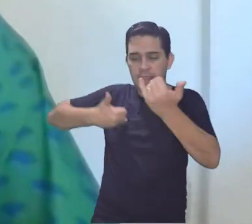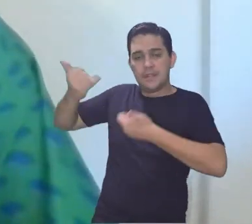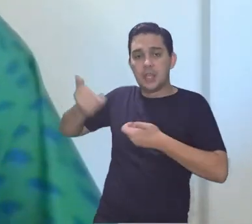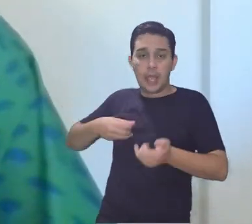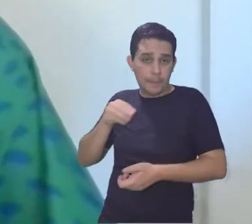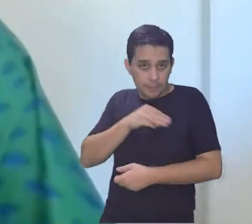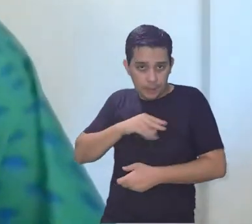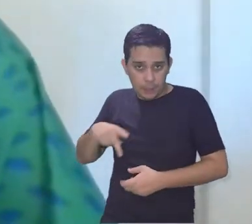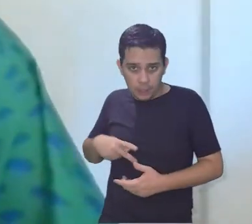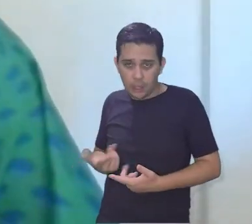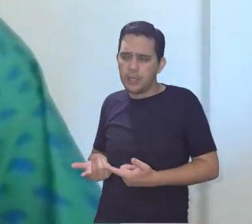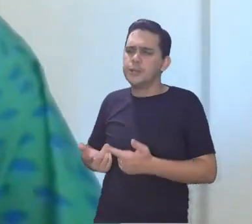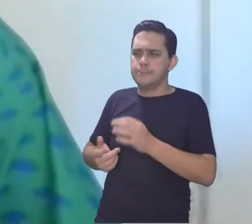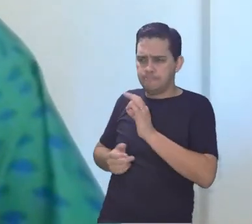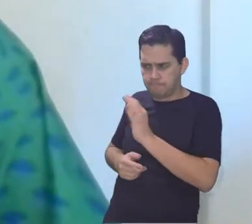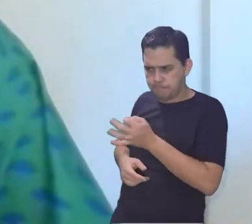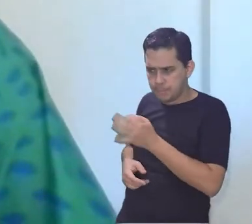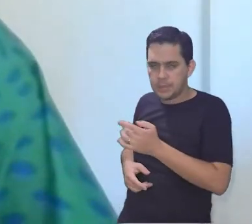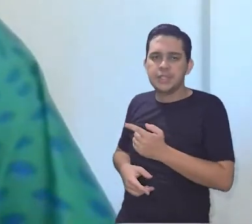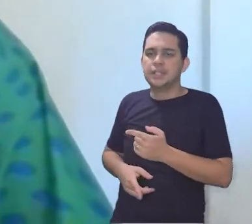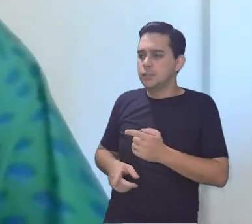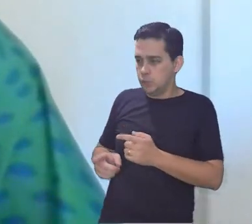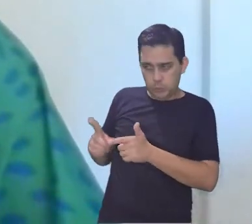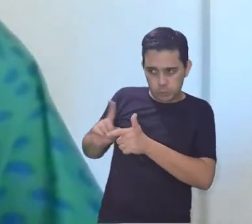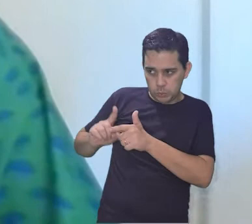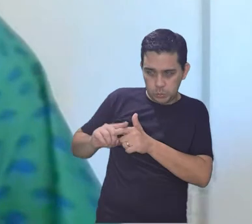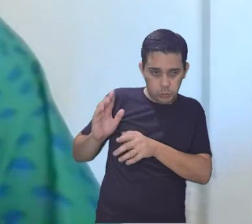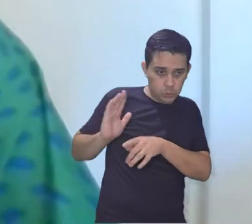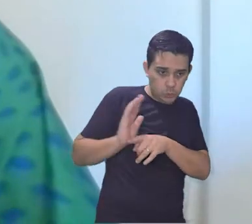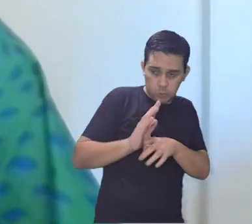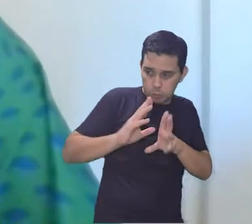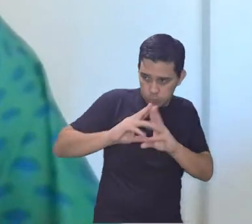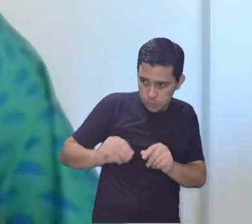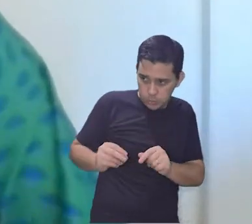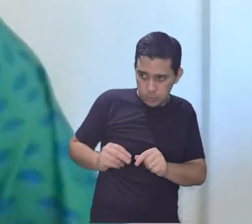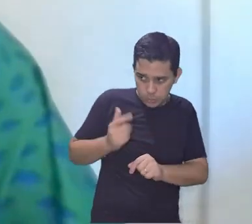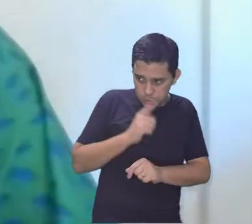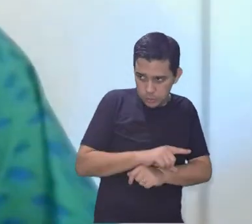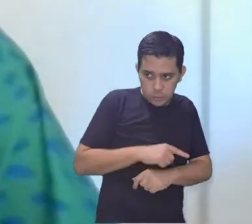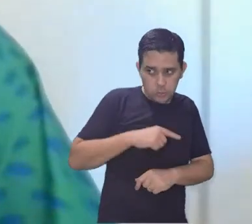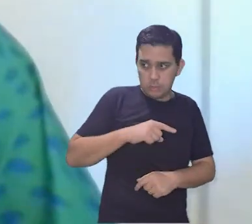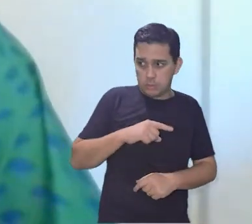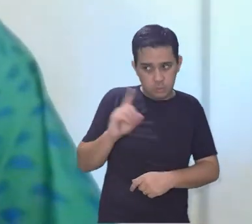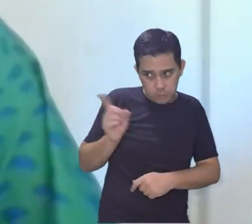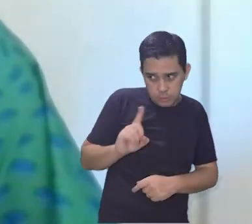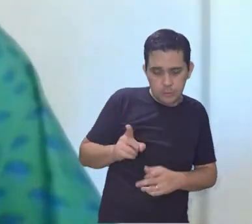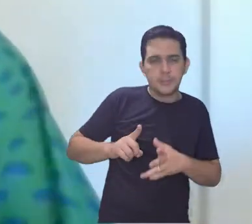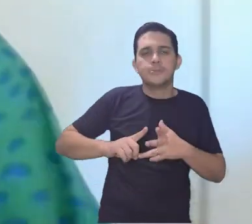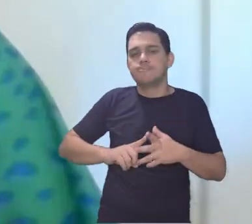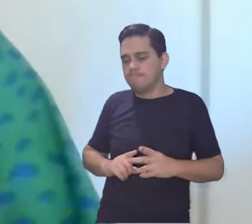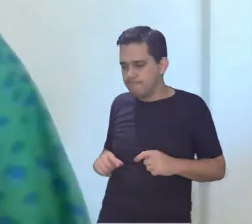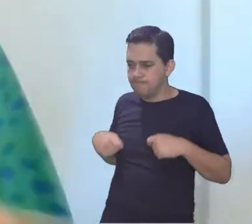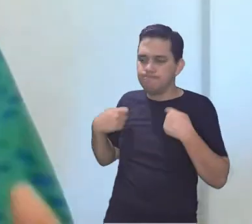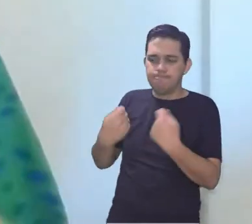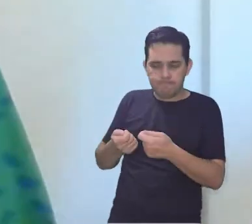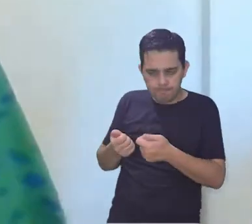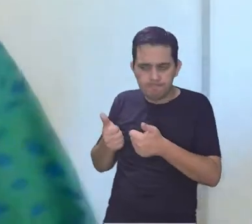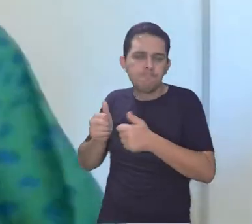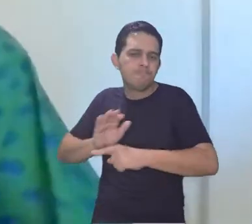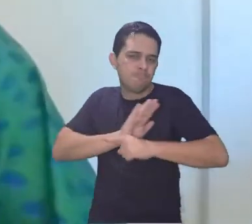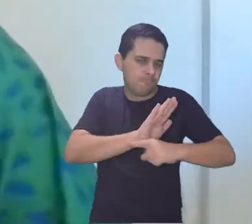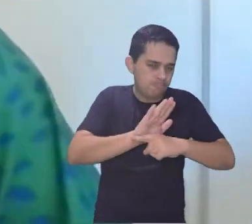nos casos em que não houve a solução, nós buscamos judicialmente a correção